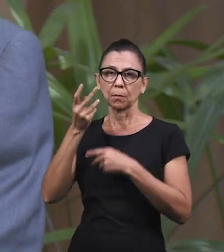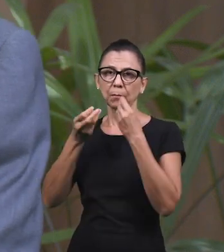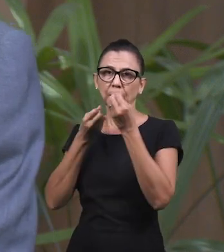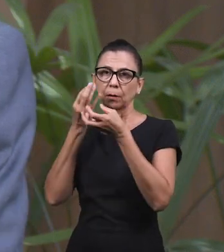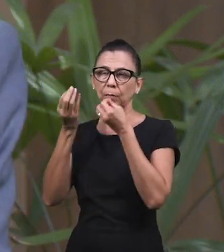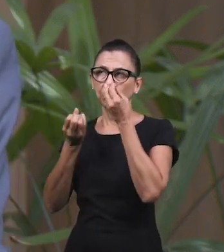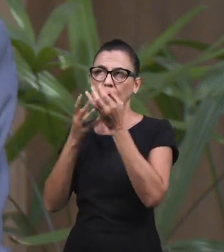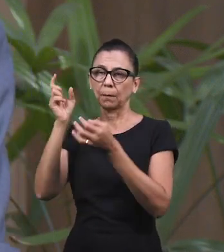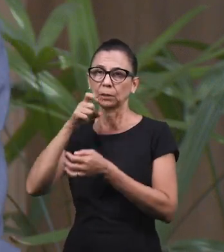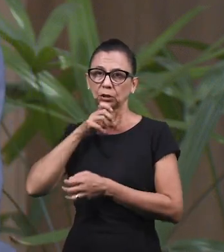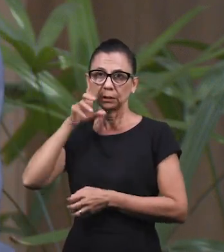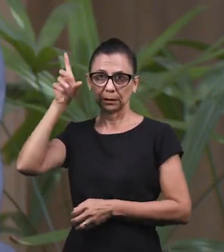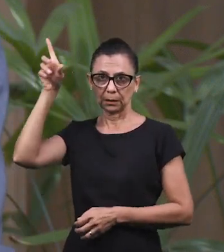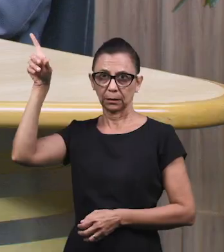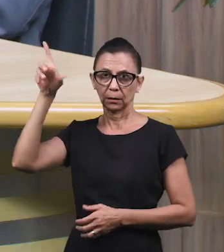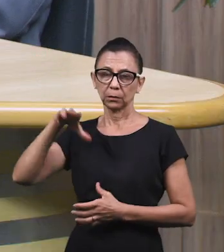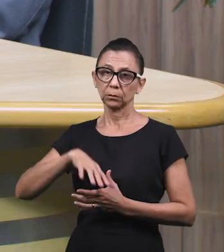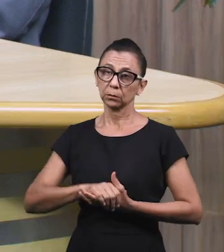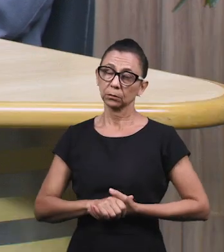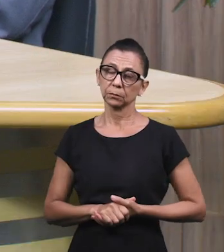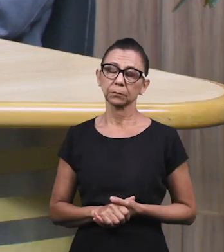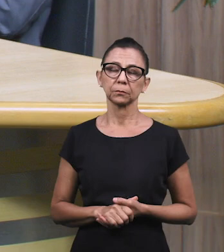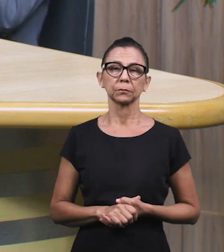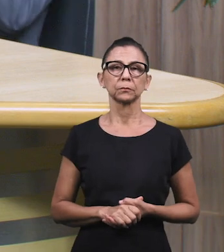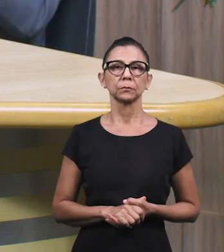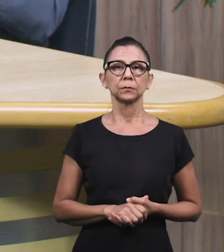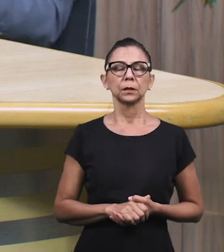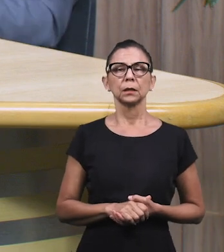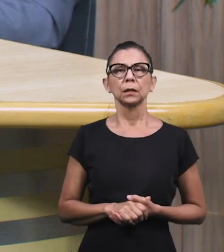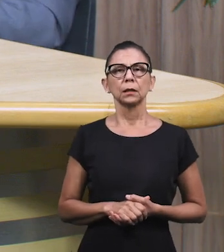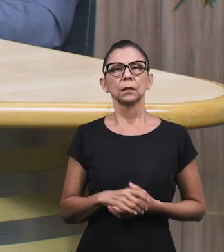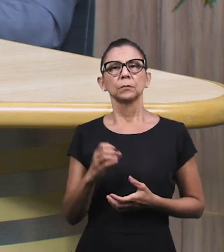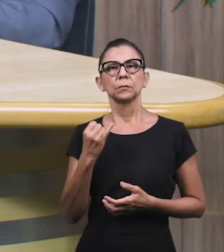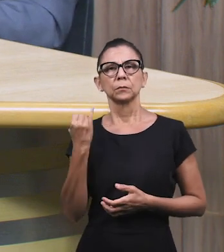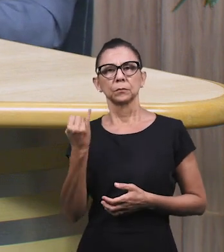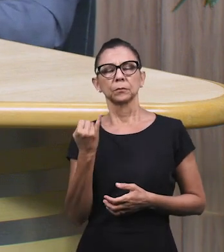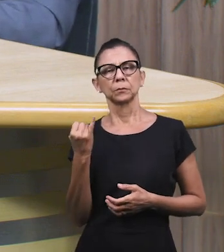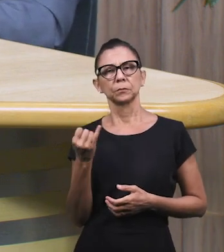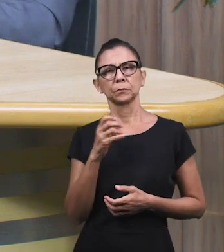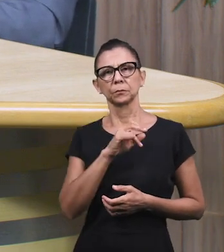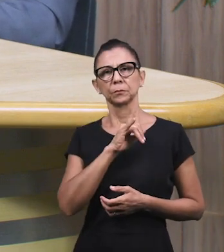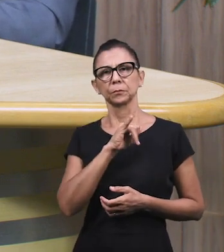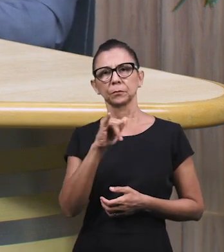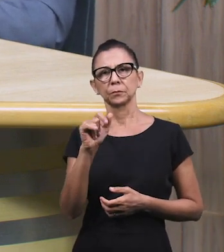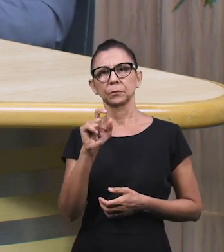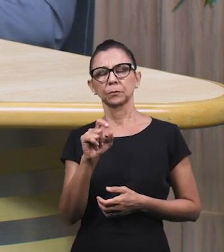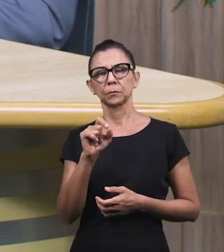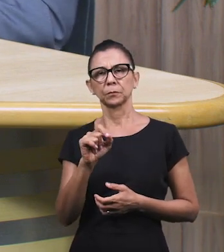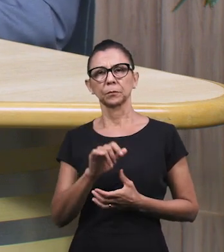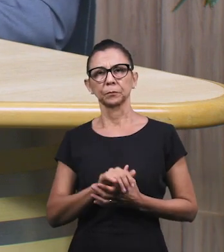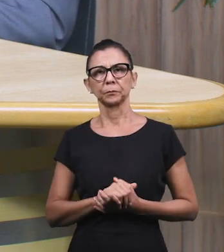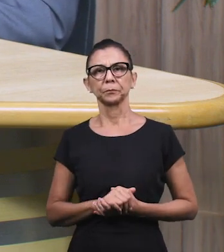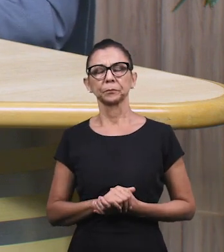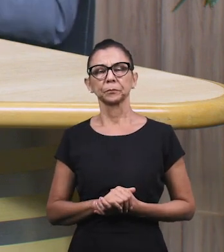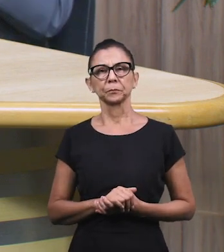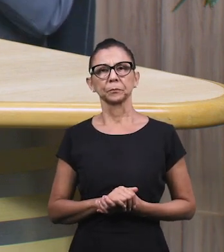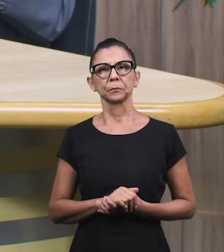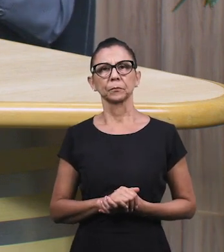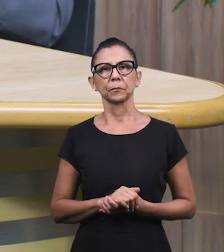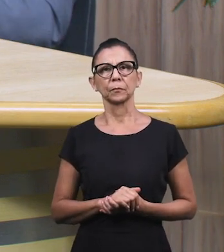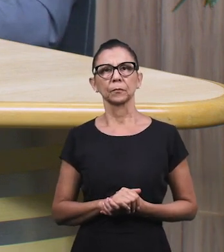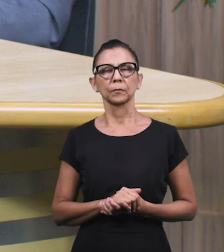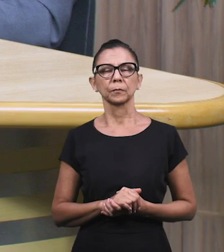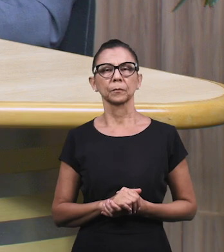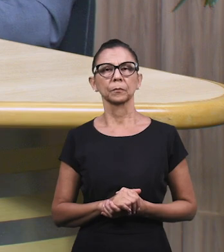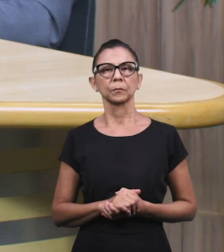do Espírito Santo é qualificado como Deus. Então, isso é importante, até nós nem abordamos isso, mas é importante abordar agora aqui, né,